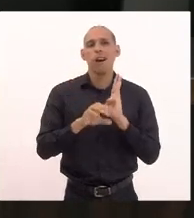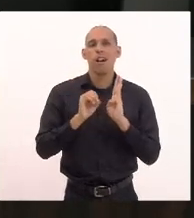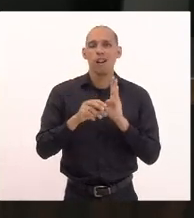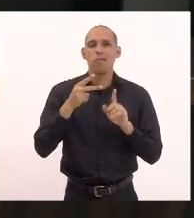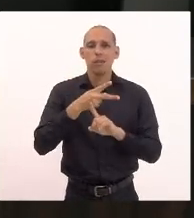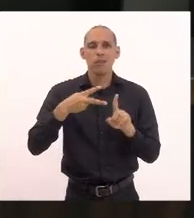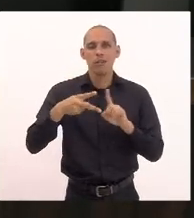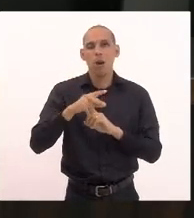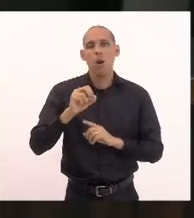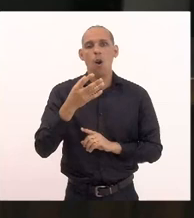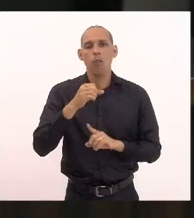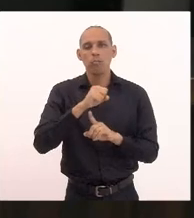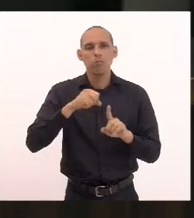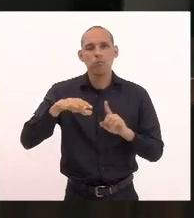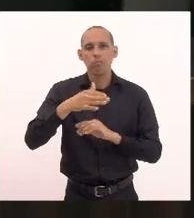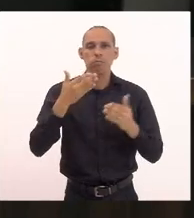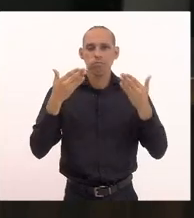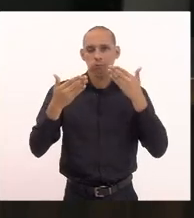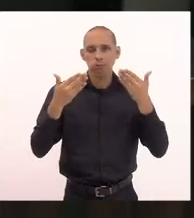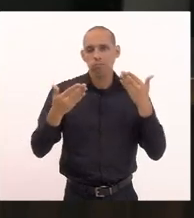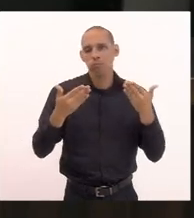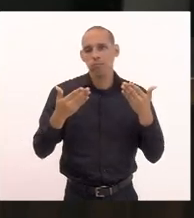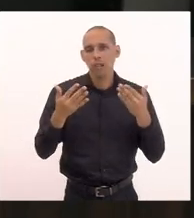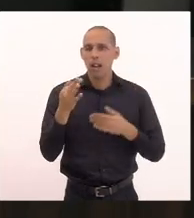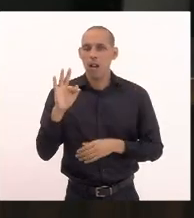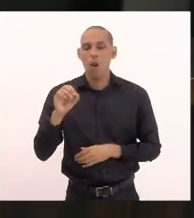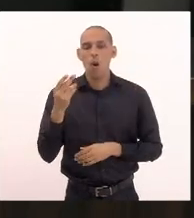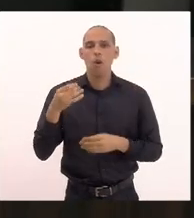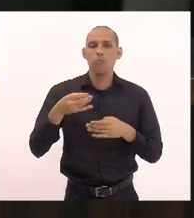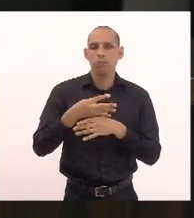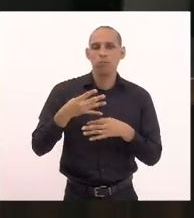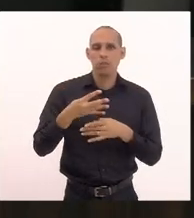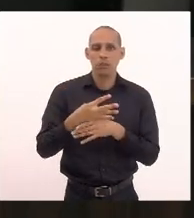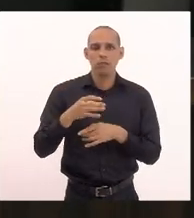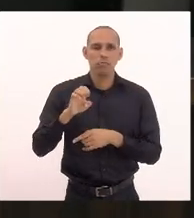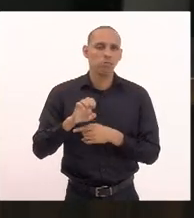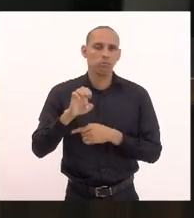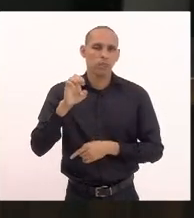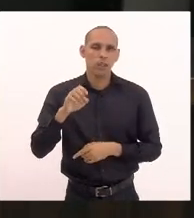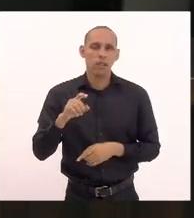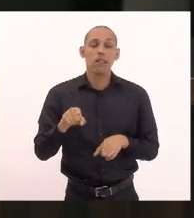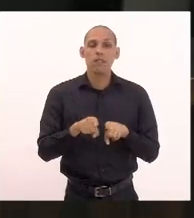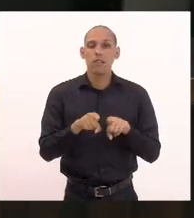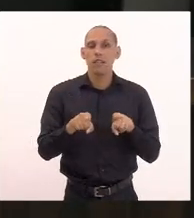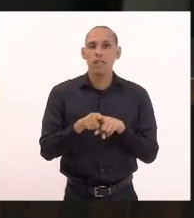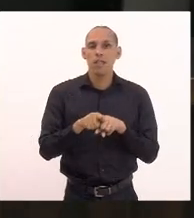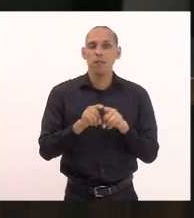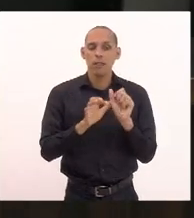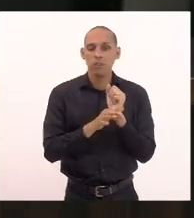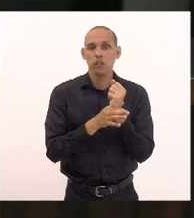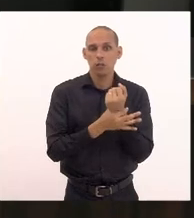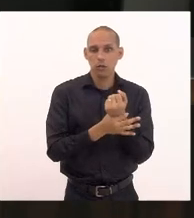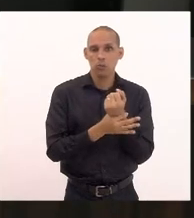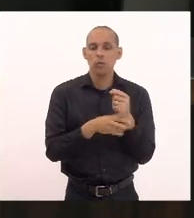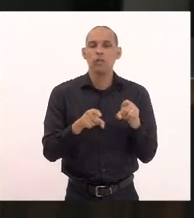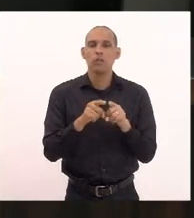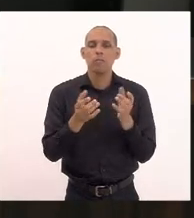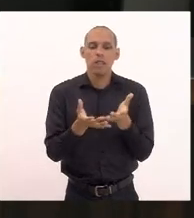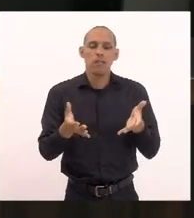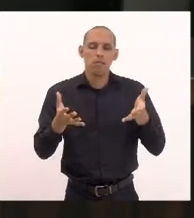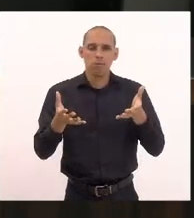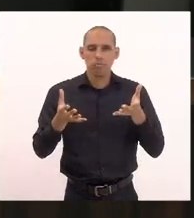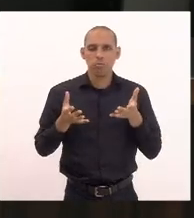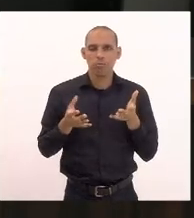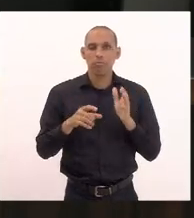previdenciário ou assistencial de origem federal ou municipal, bem como esteja em gozo do seguro-desemprego, ressalvado o recebimento de cestas básicas.